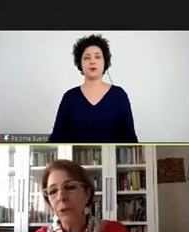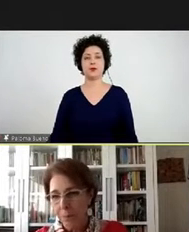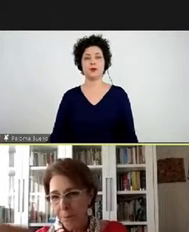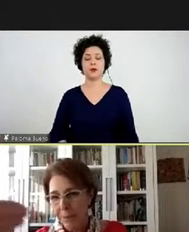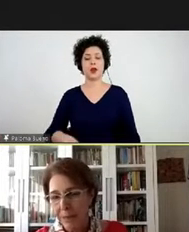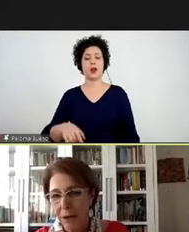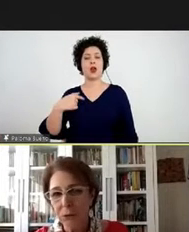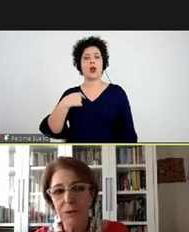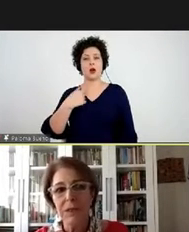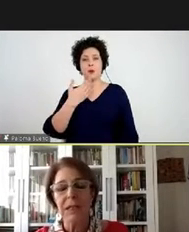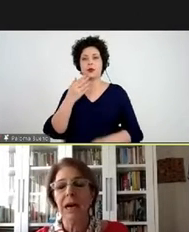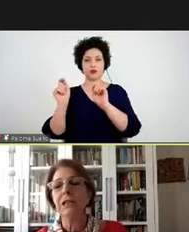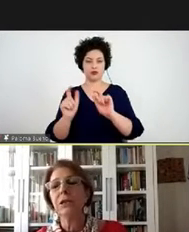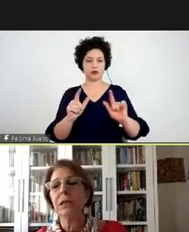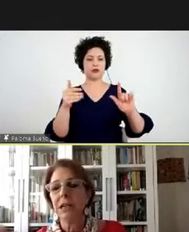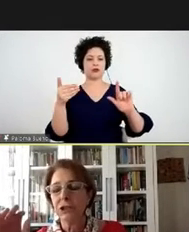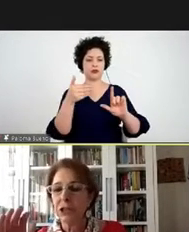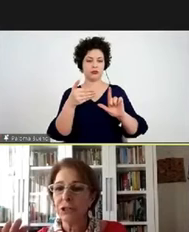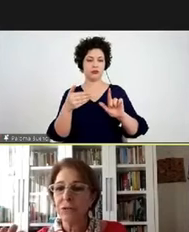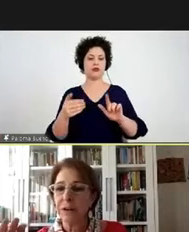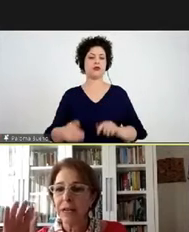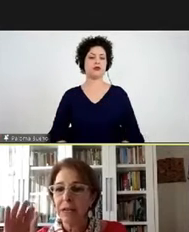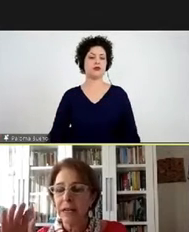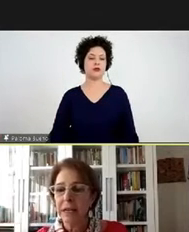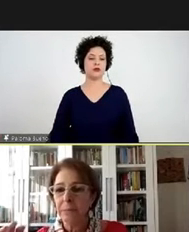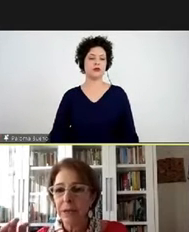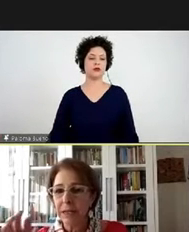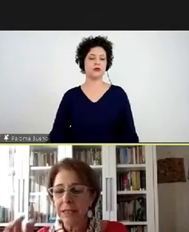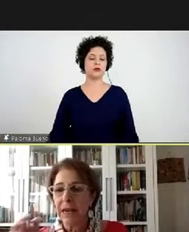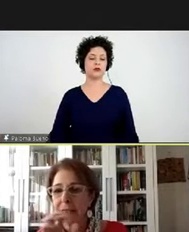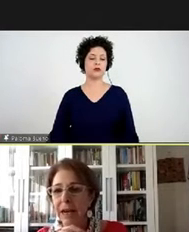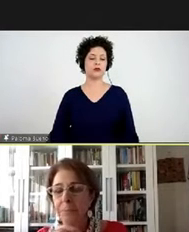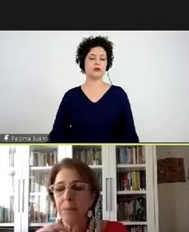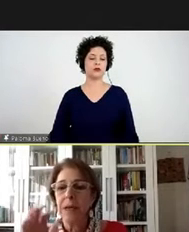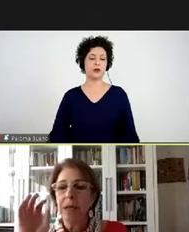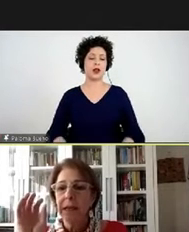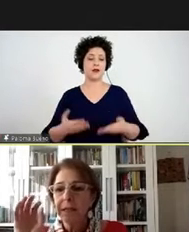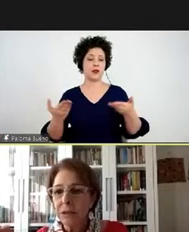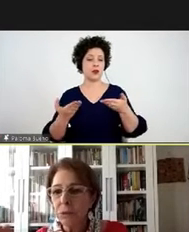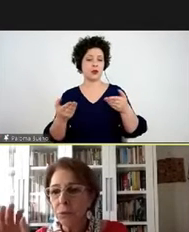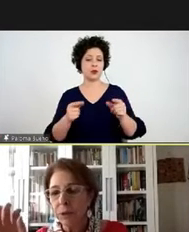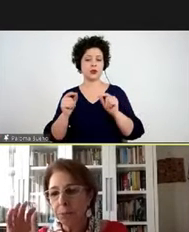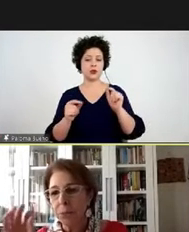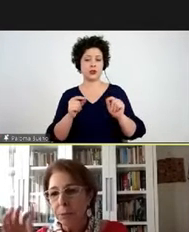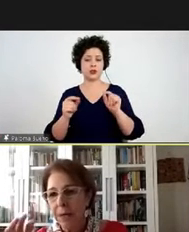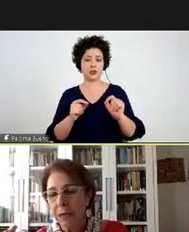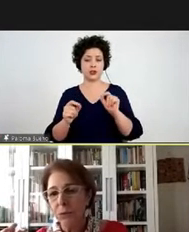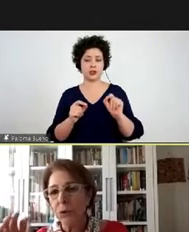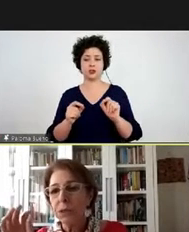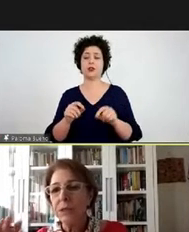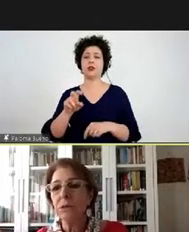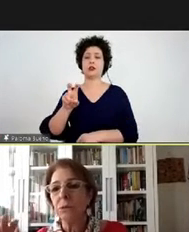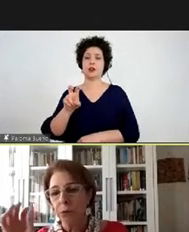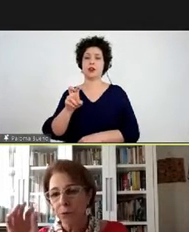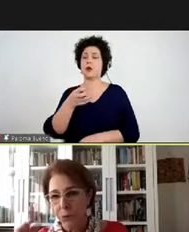vou pedir para passar um novo slide e que a gente vai resgatar 5 depoimentos